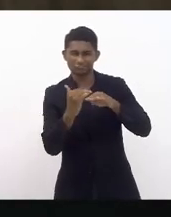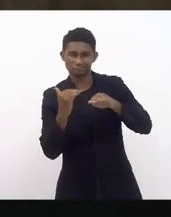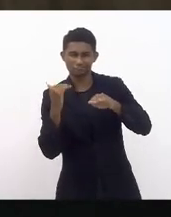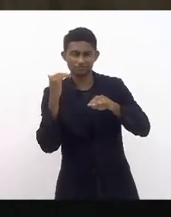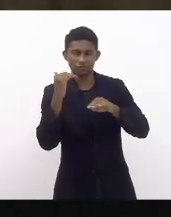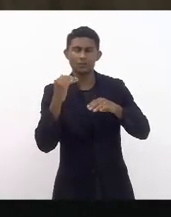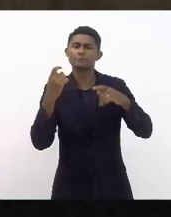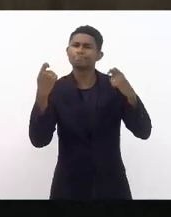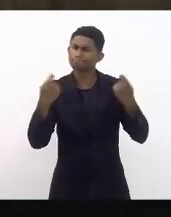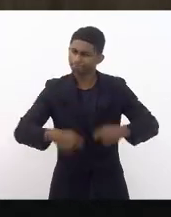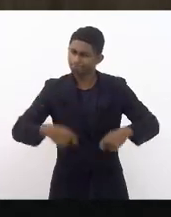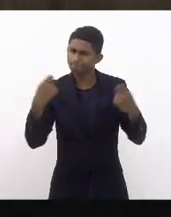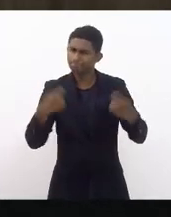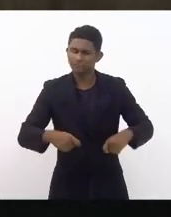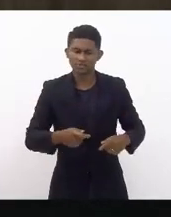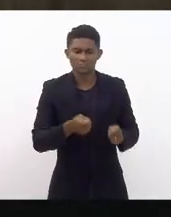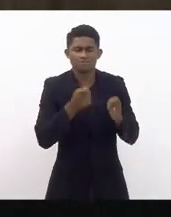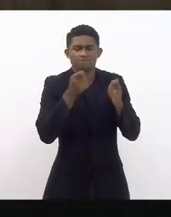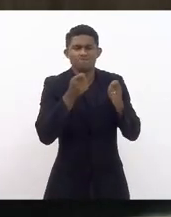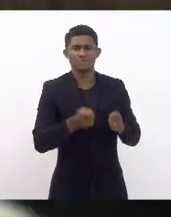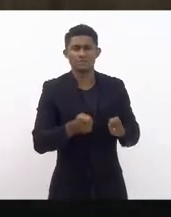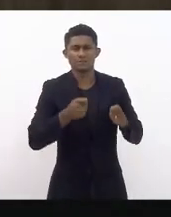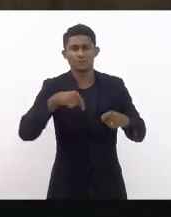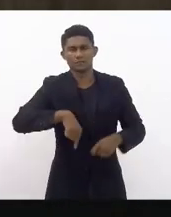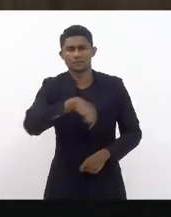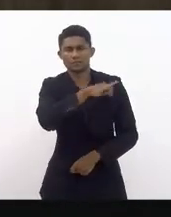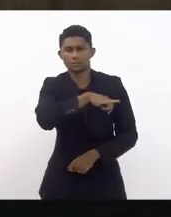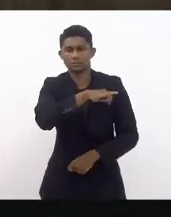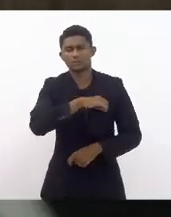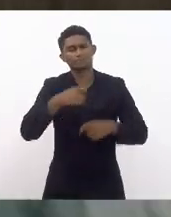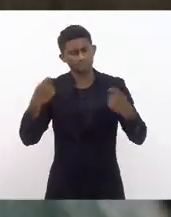precisa ser consolidado no estado do Rio de Janeiro.